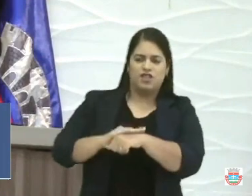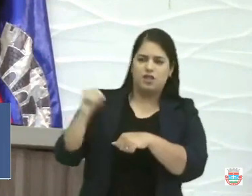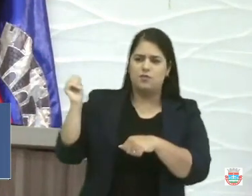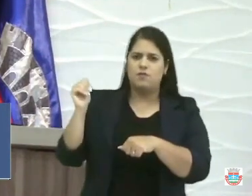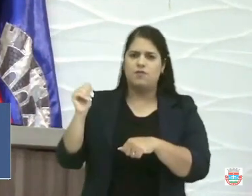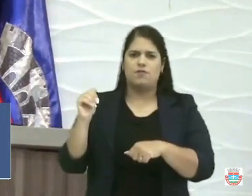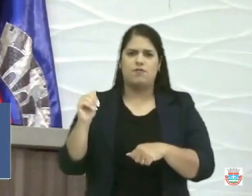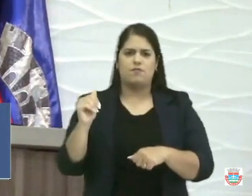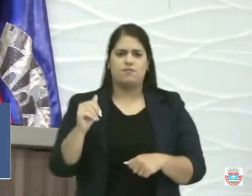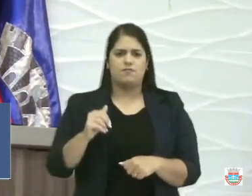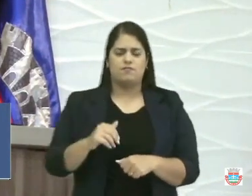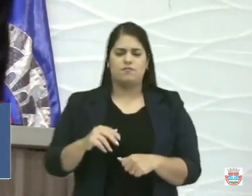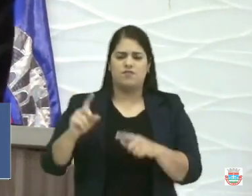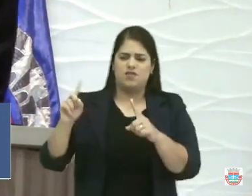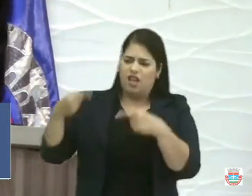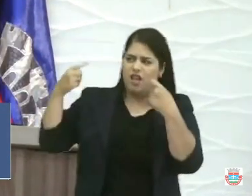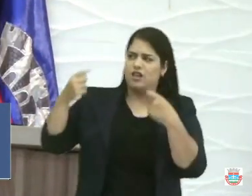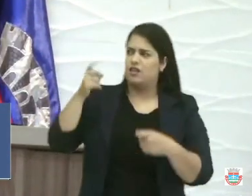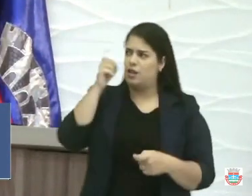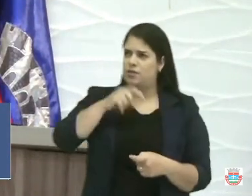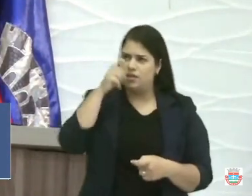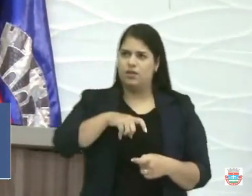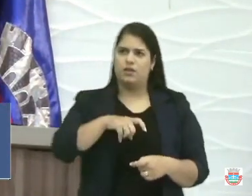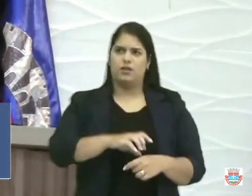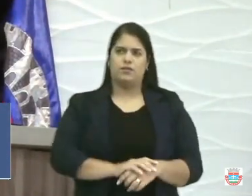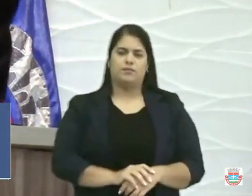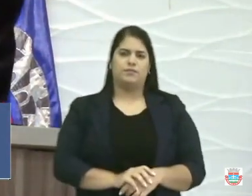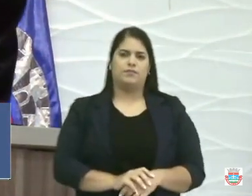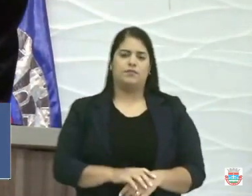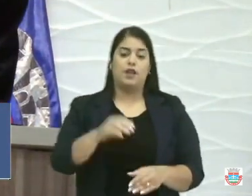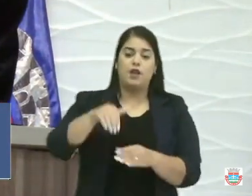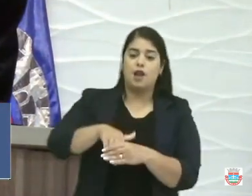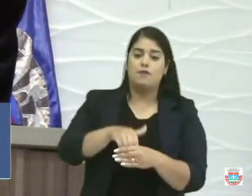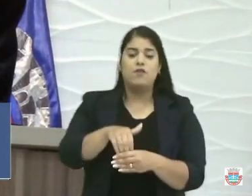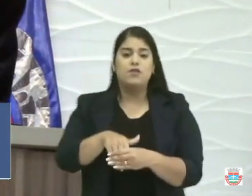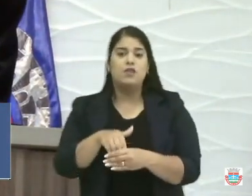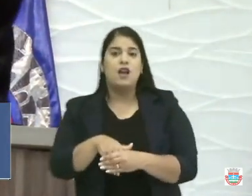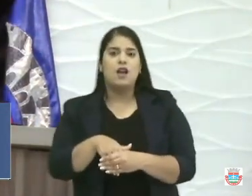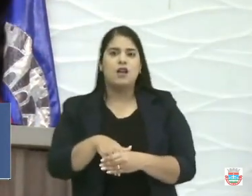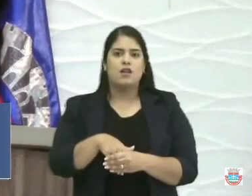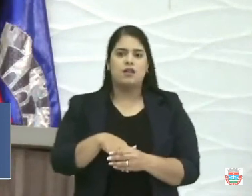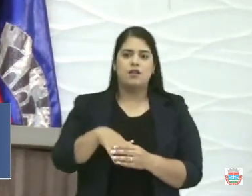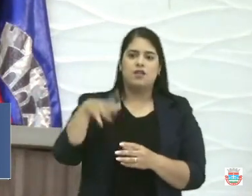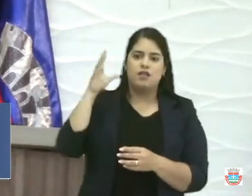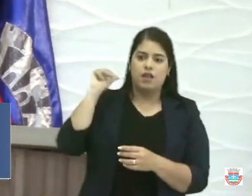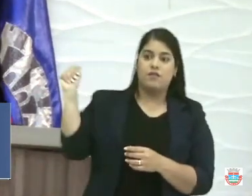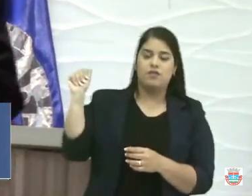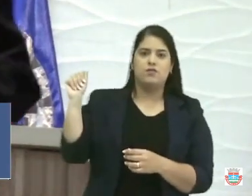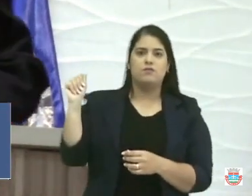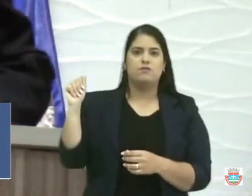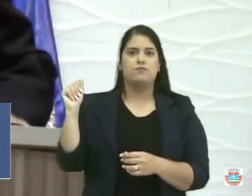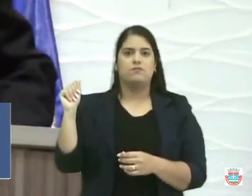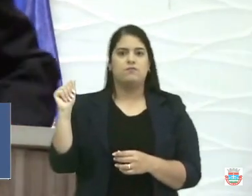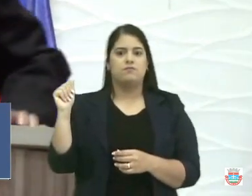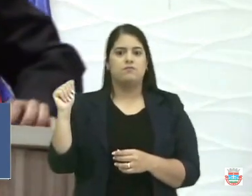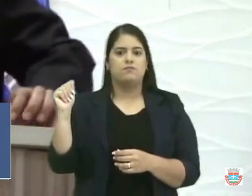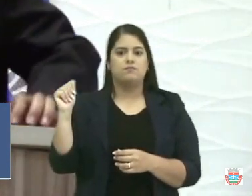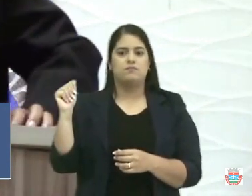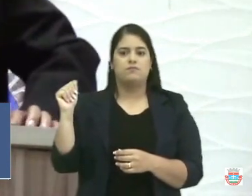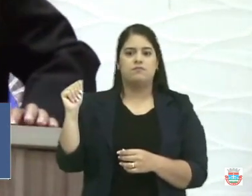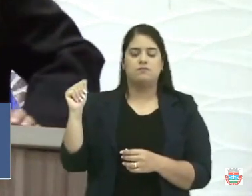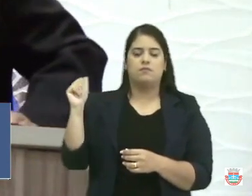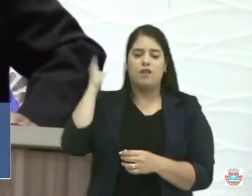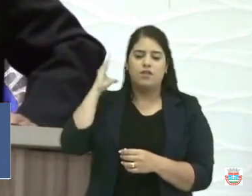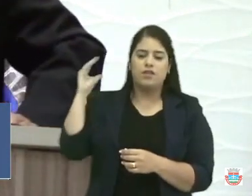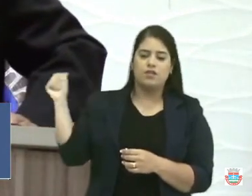minha? Disse, é para votar nem a Vanildo. Votou. Sabe por quê? Porque Vossa Excelência ganha mais do